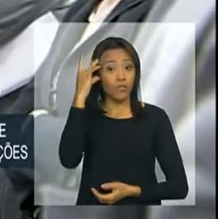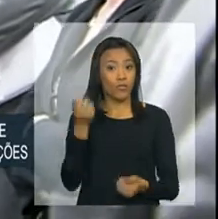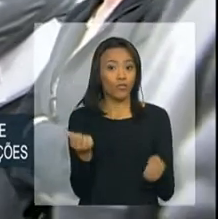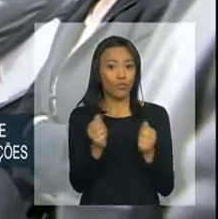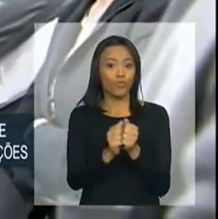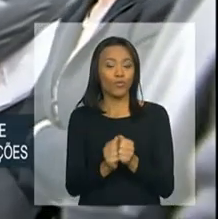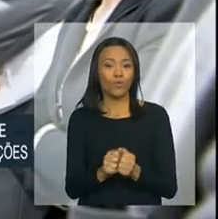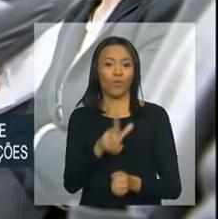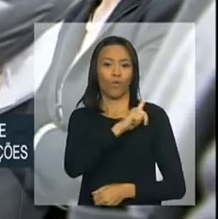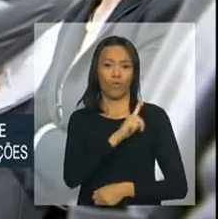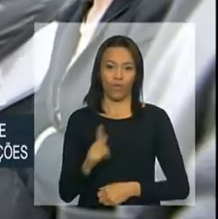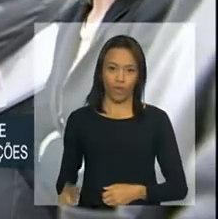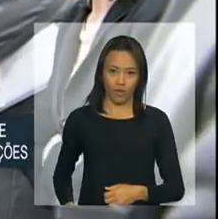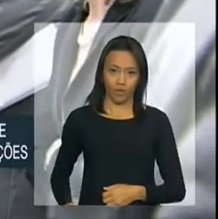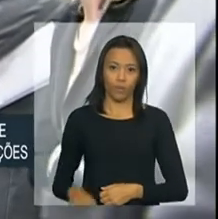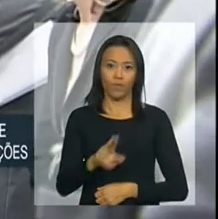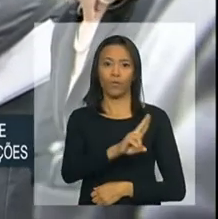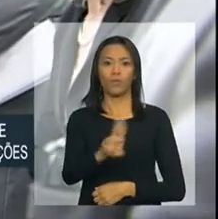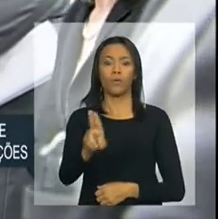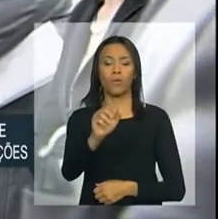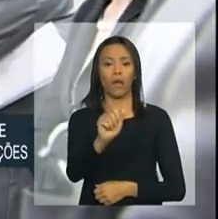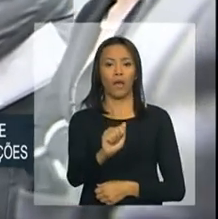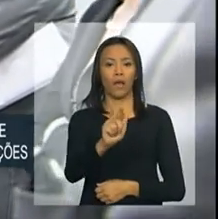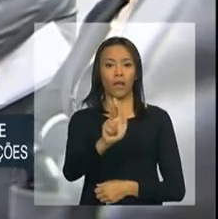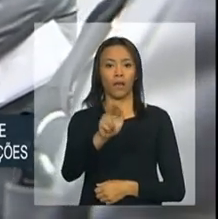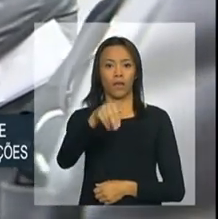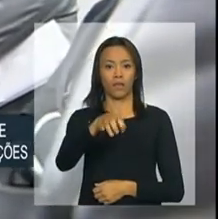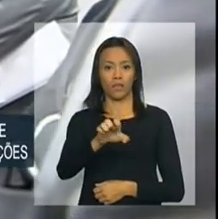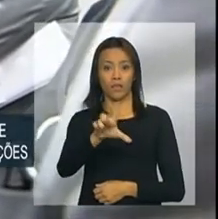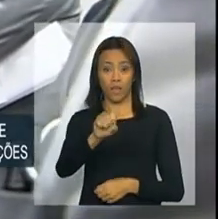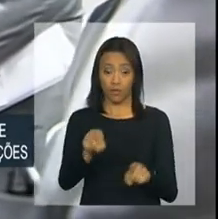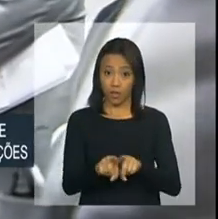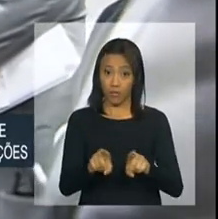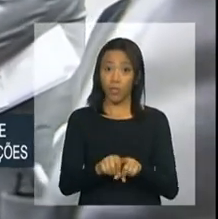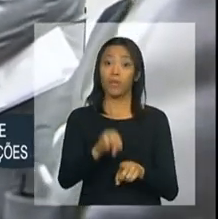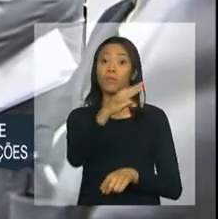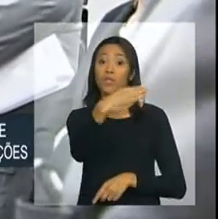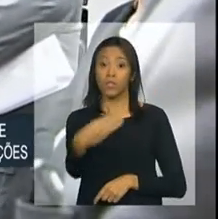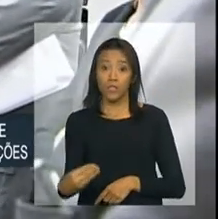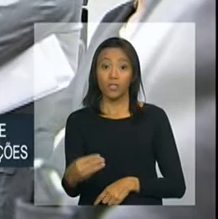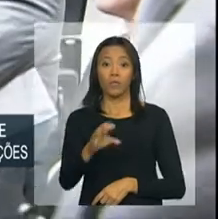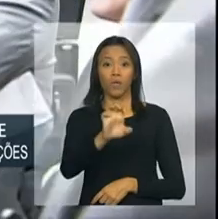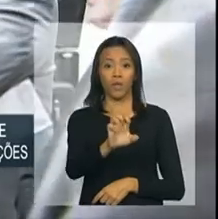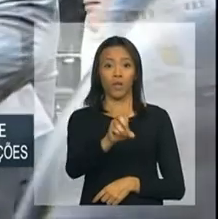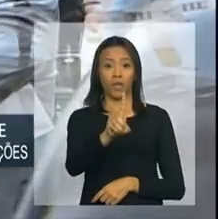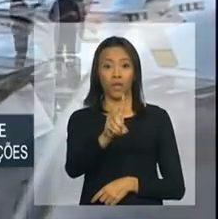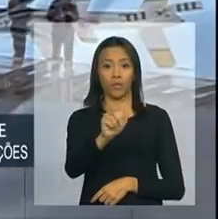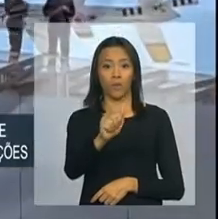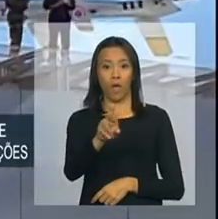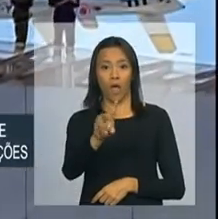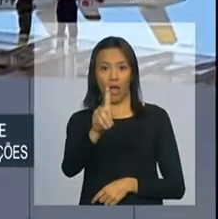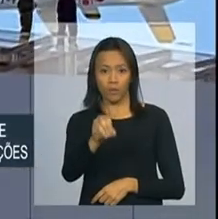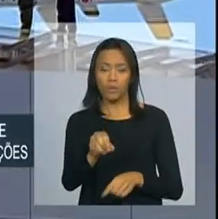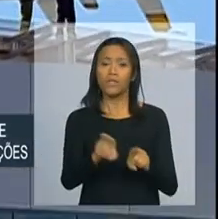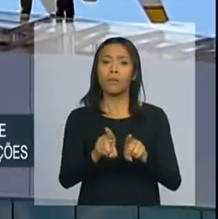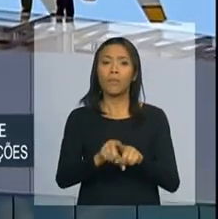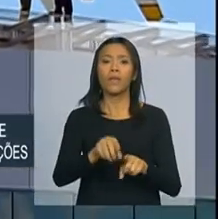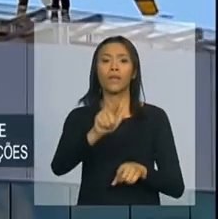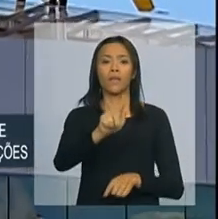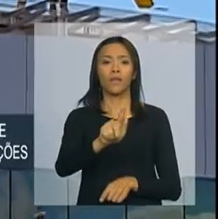do governador Agnelo Queiroz dos ministros José Eduard hofman conhecendo essa